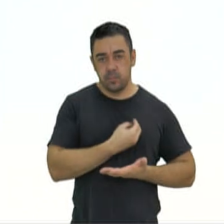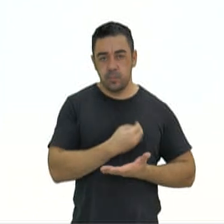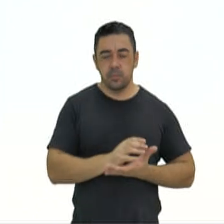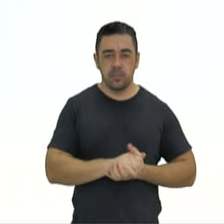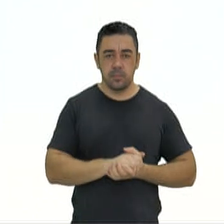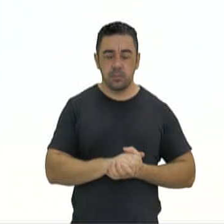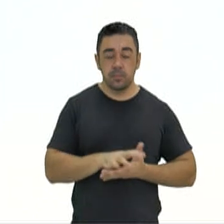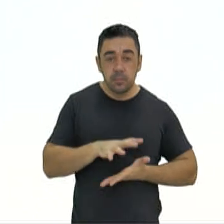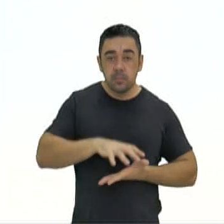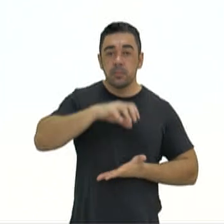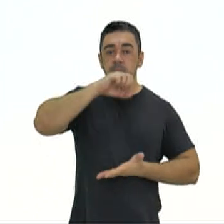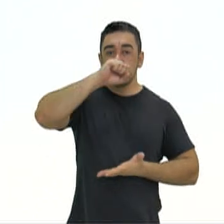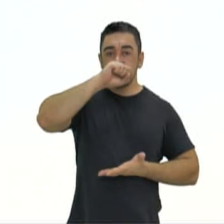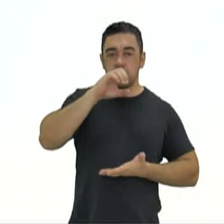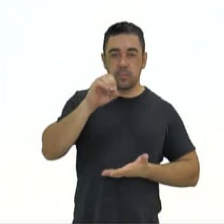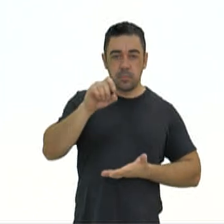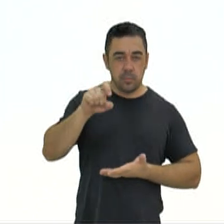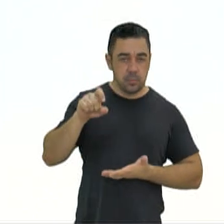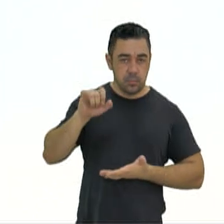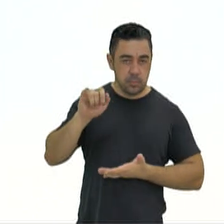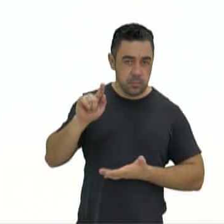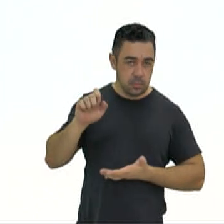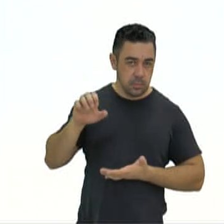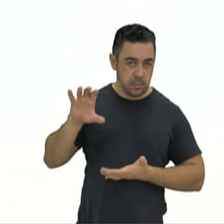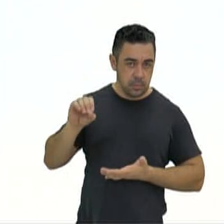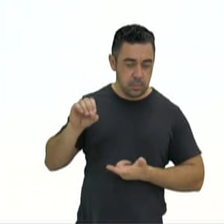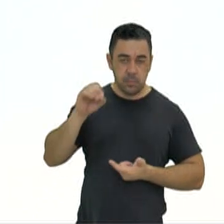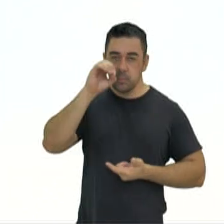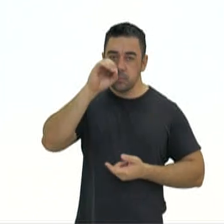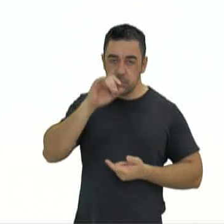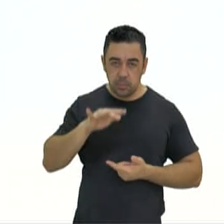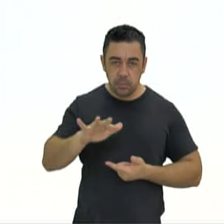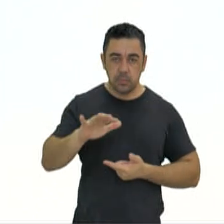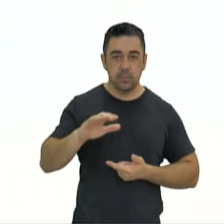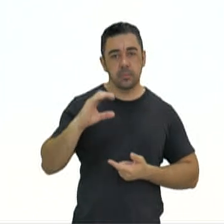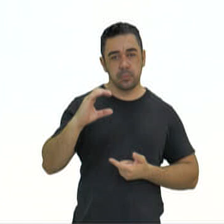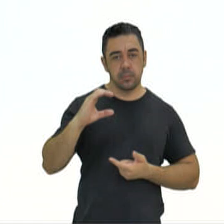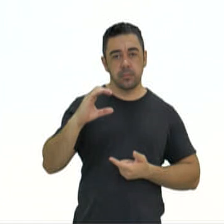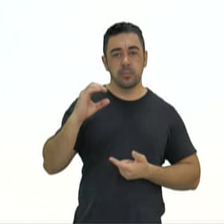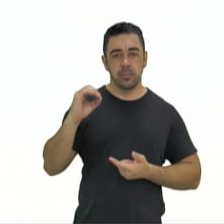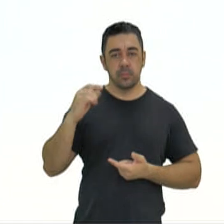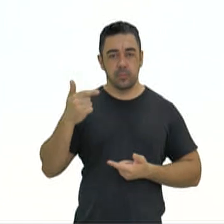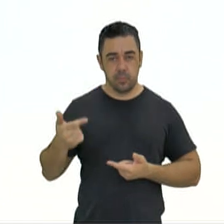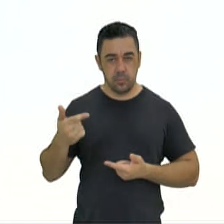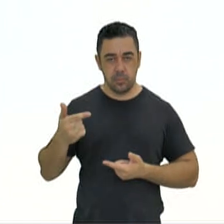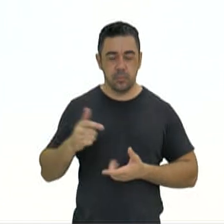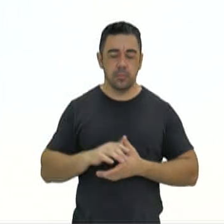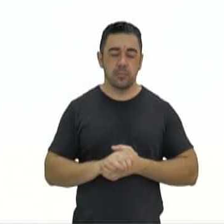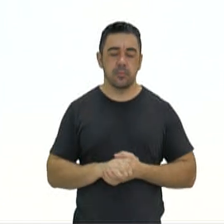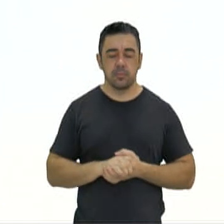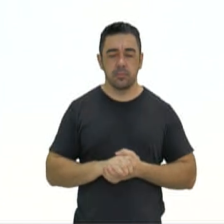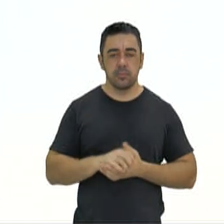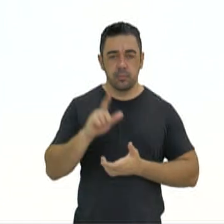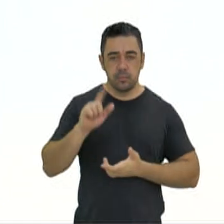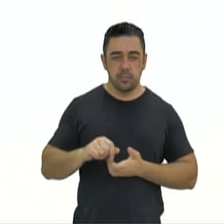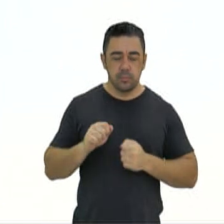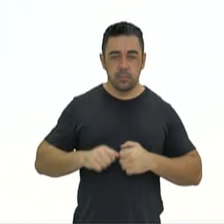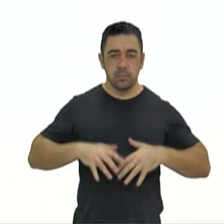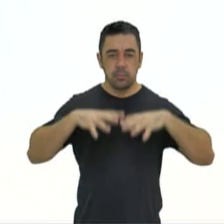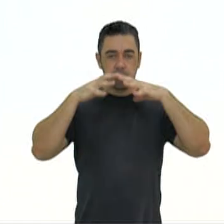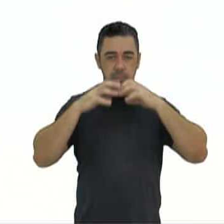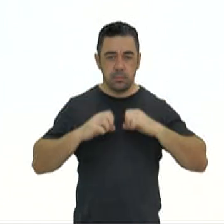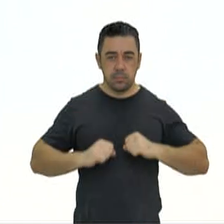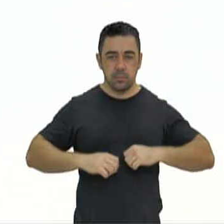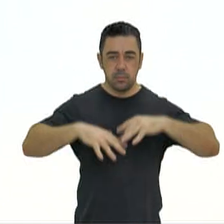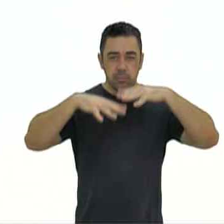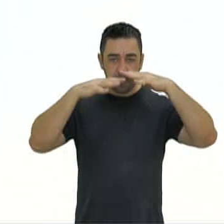Entrada do oxigênio e a saída do dióxido de carbono. A ventilação é o volume de ar mobilizado pelos pulmões em uma unidade